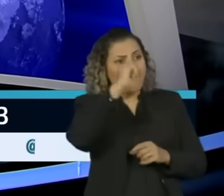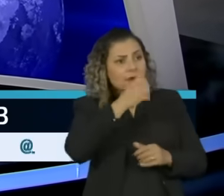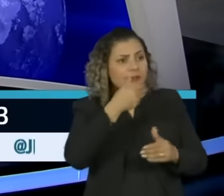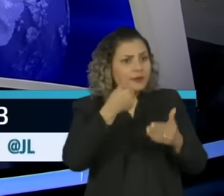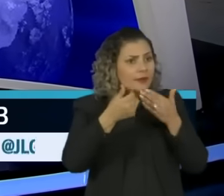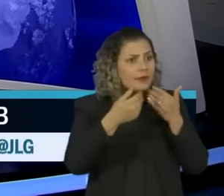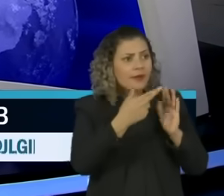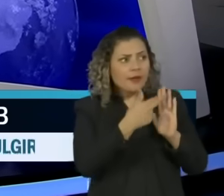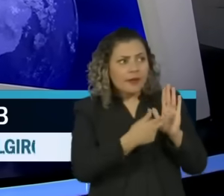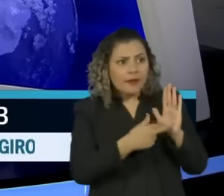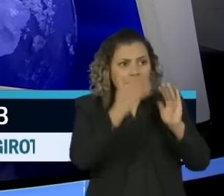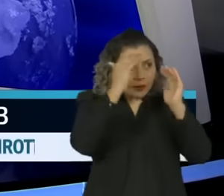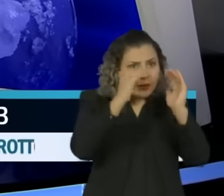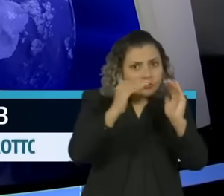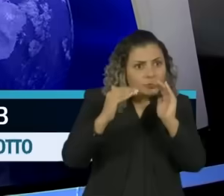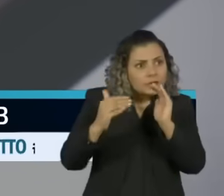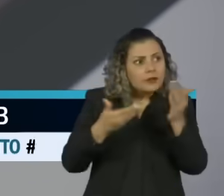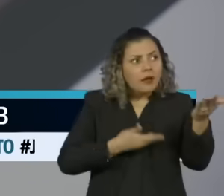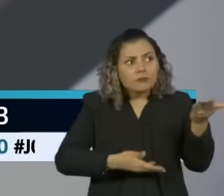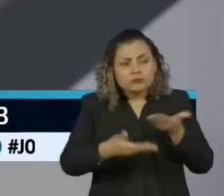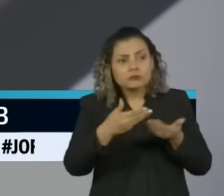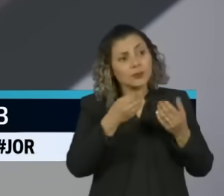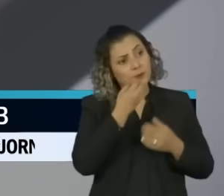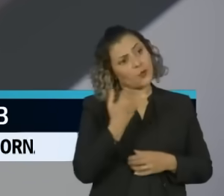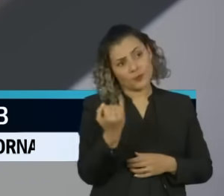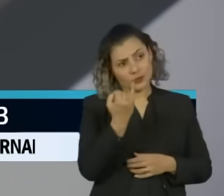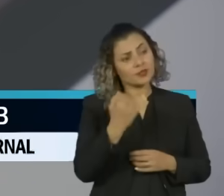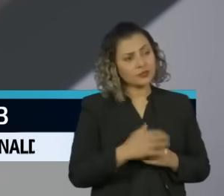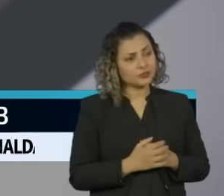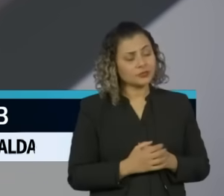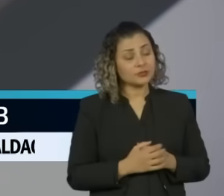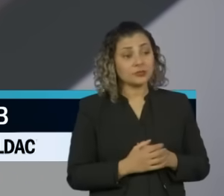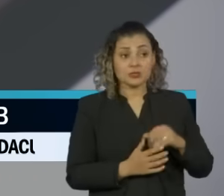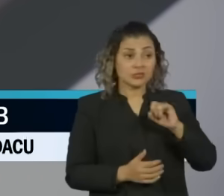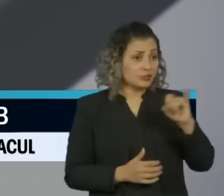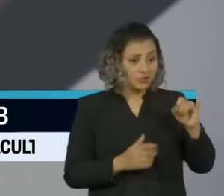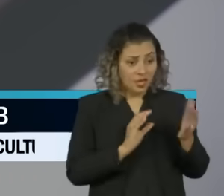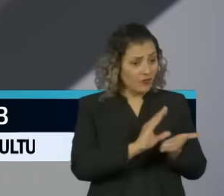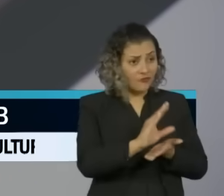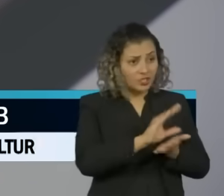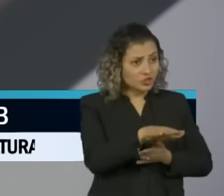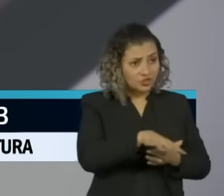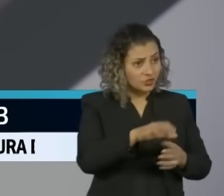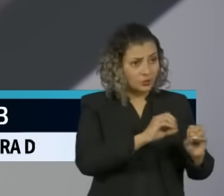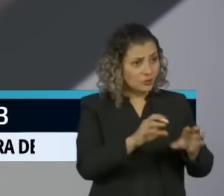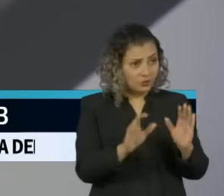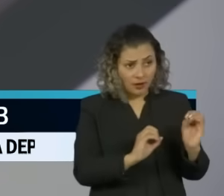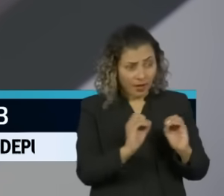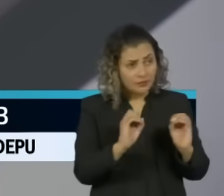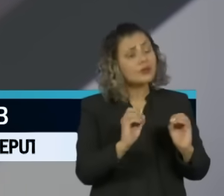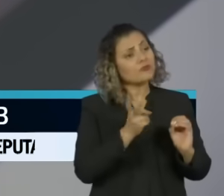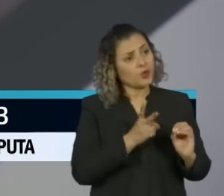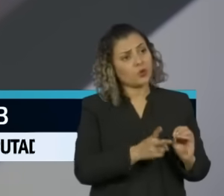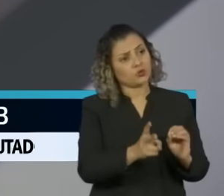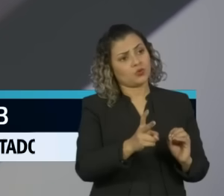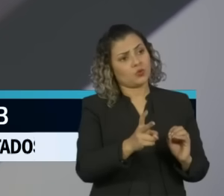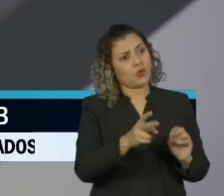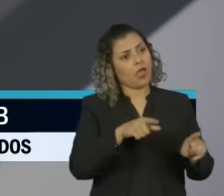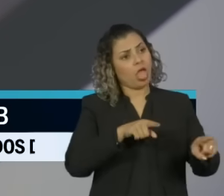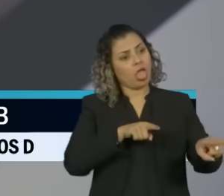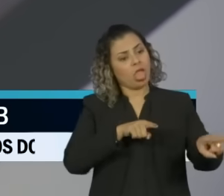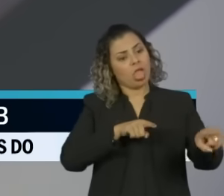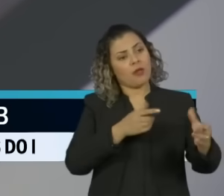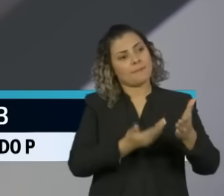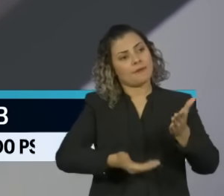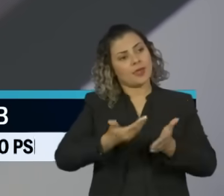limite, respeitar o outro e aprender certos valores. E se a gente não investir logo no começo, nós vamos continuar com esse gap cada